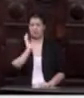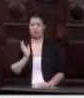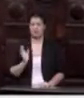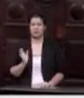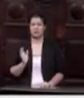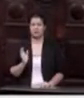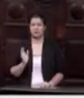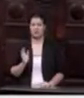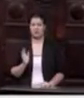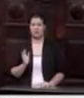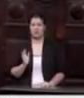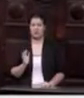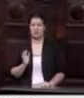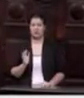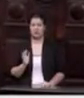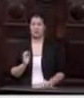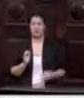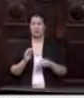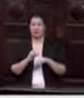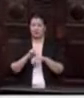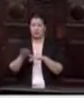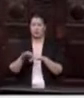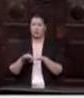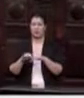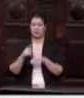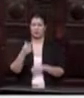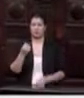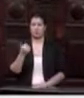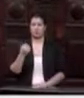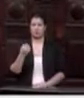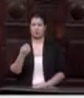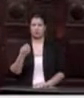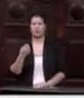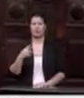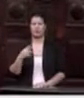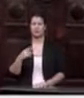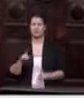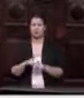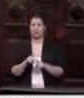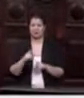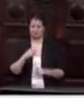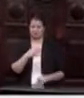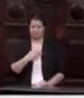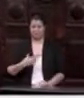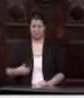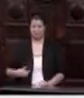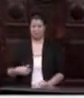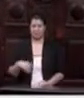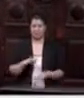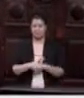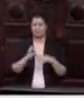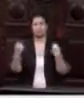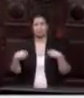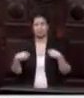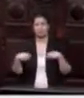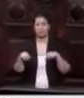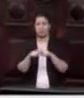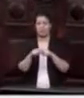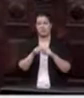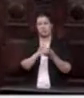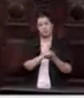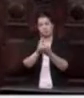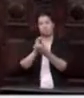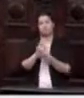um valor alto transportado de 2014, que o governo do Estado teria que fazer o